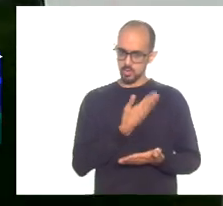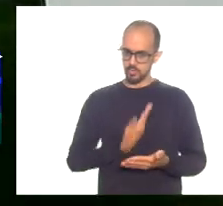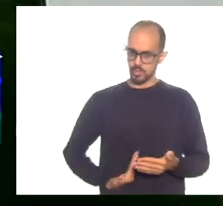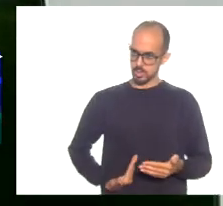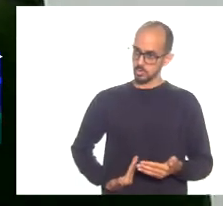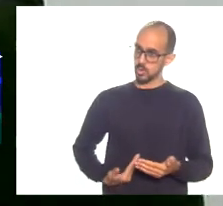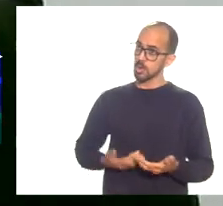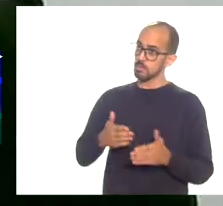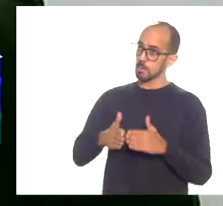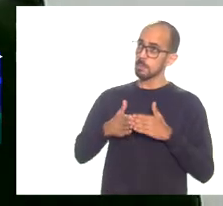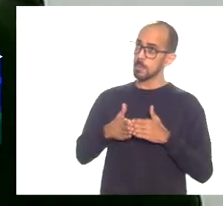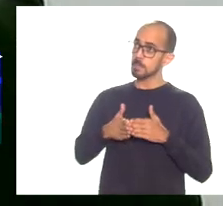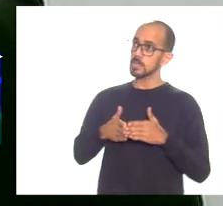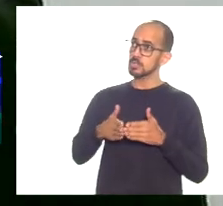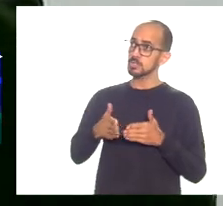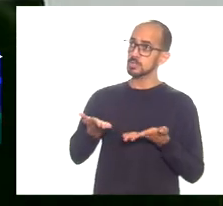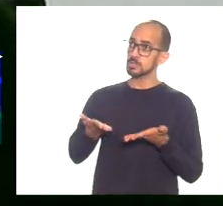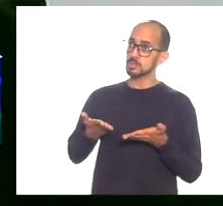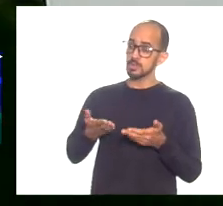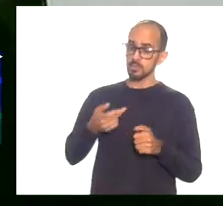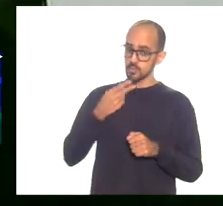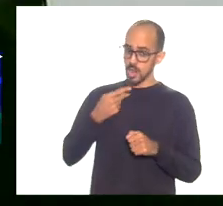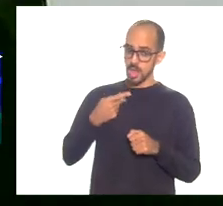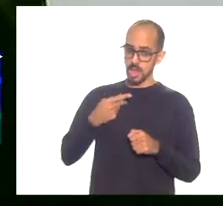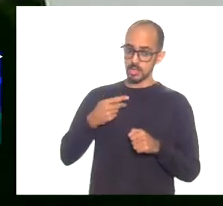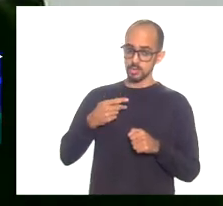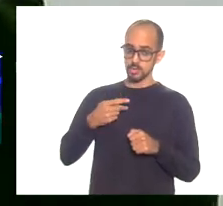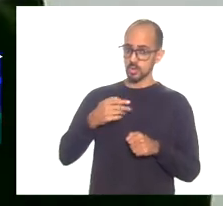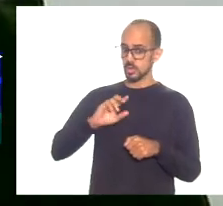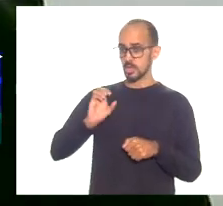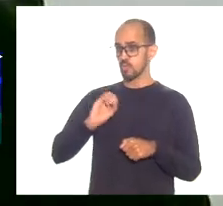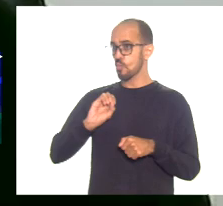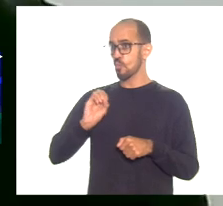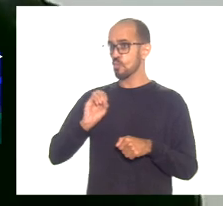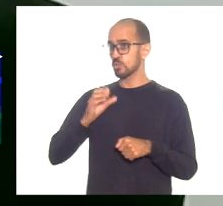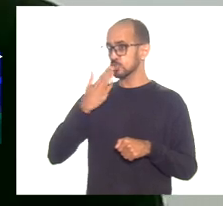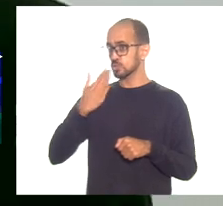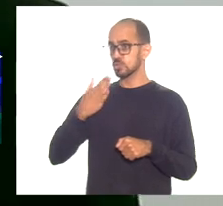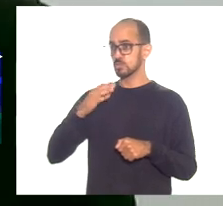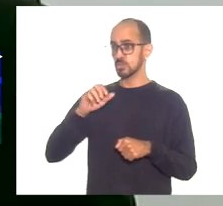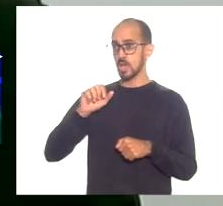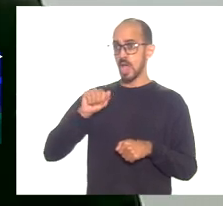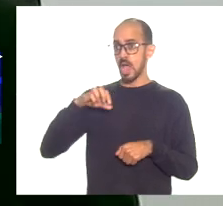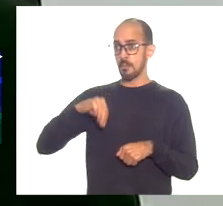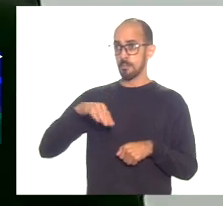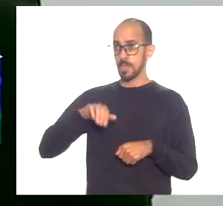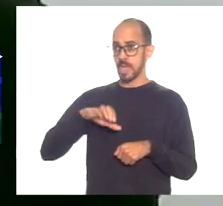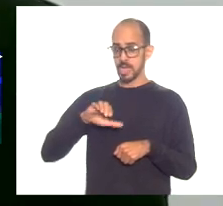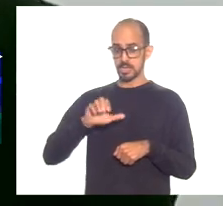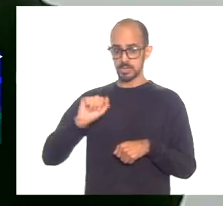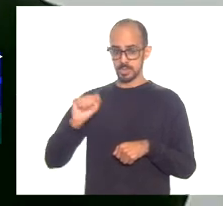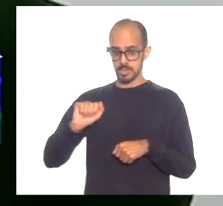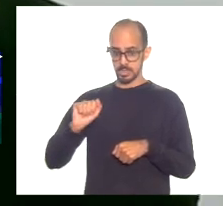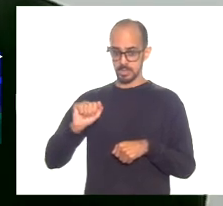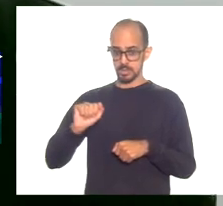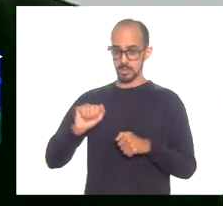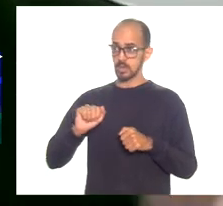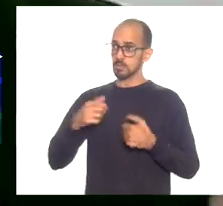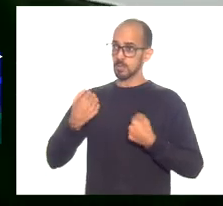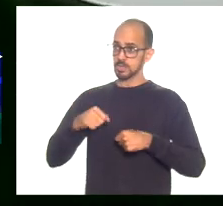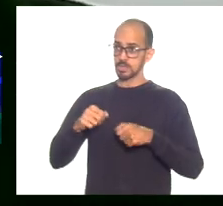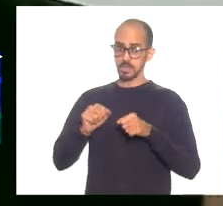nenhum tipo de ameaça sobre nenhuma esfera deve ser feita numa relação tão